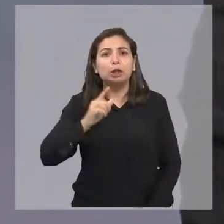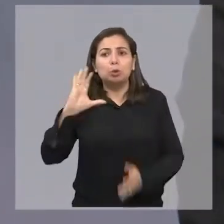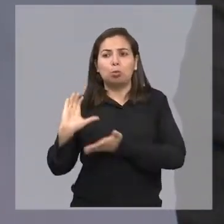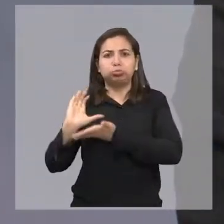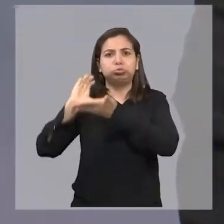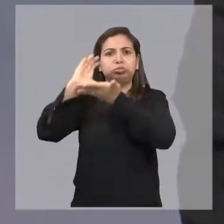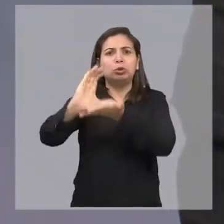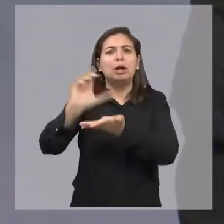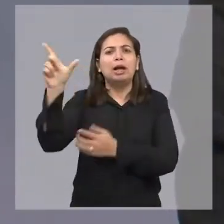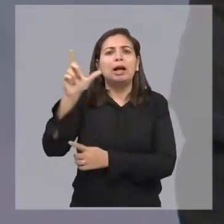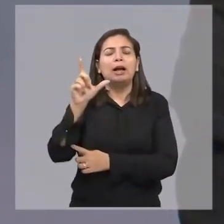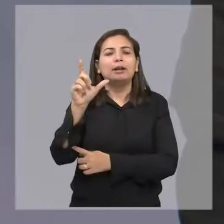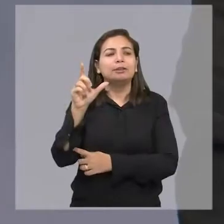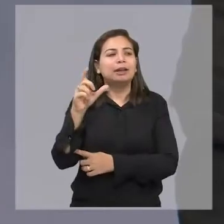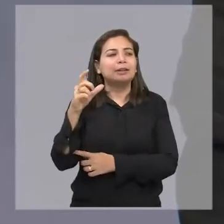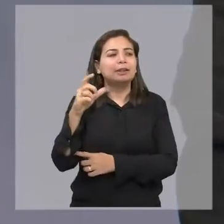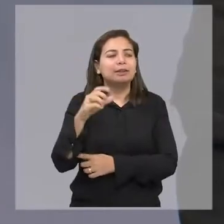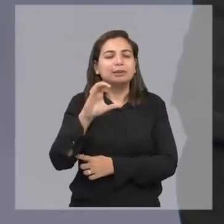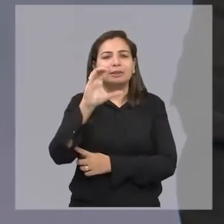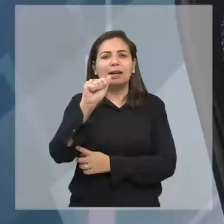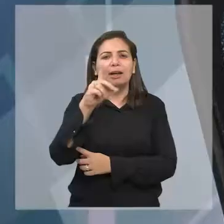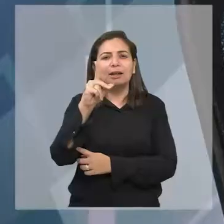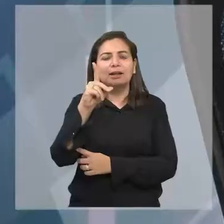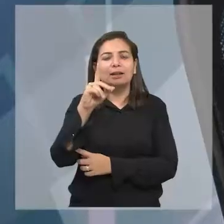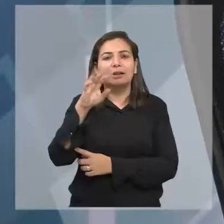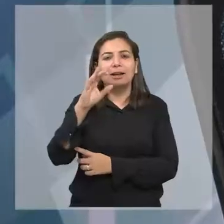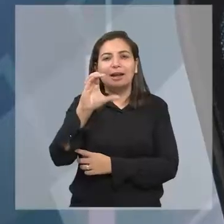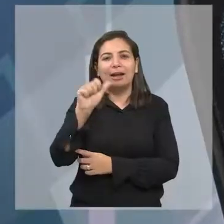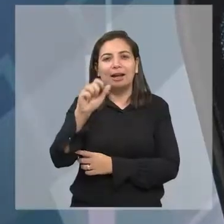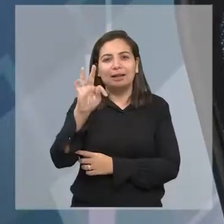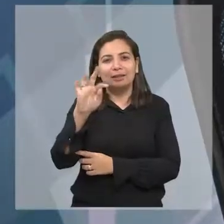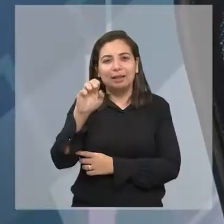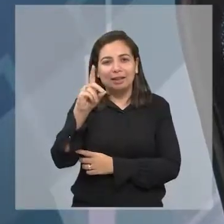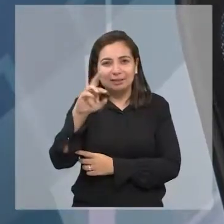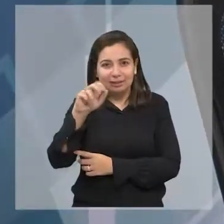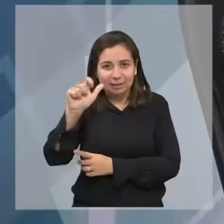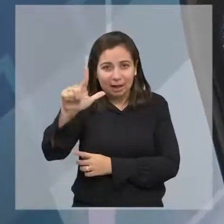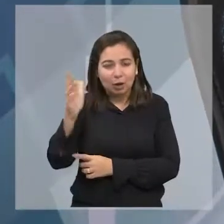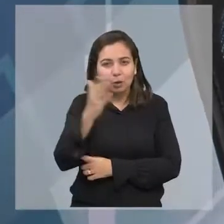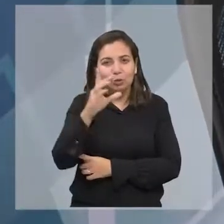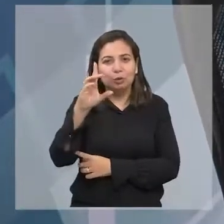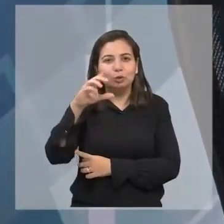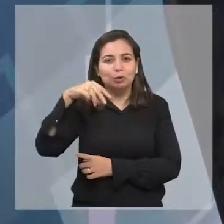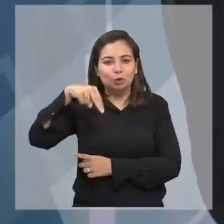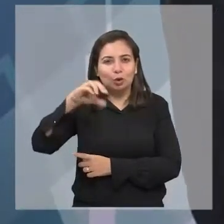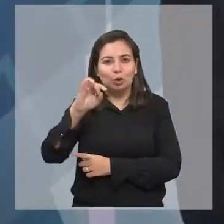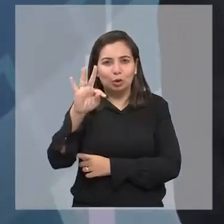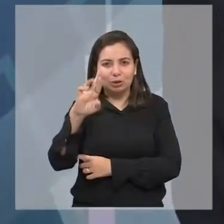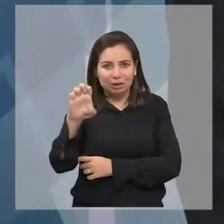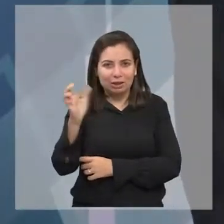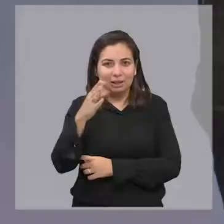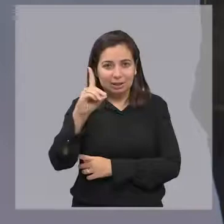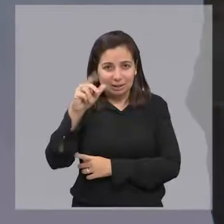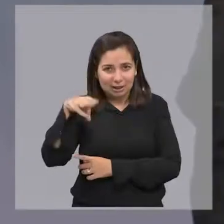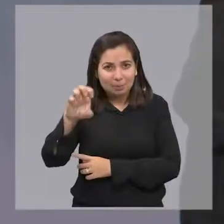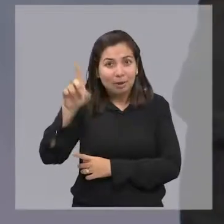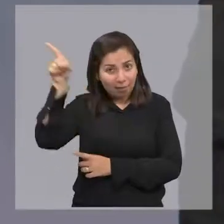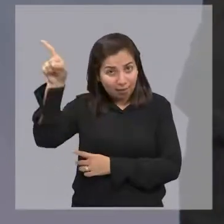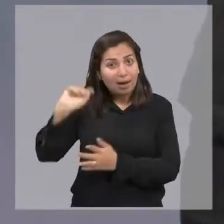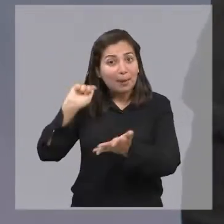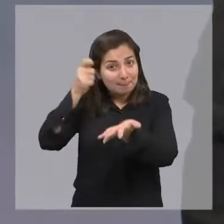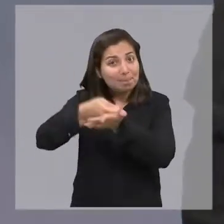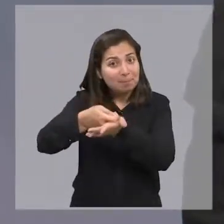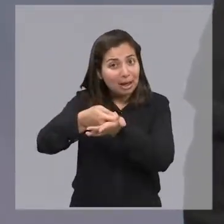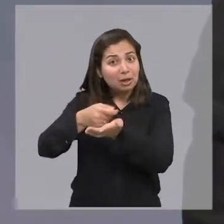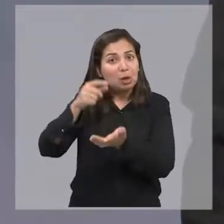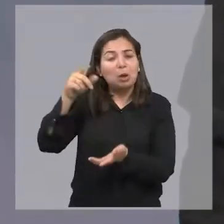dinheiro da UFRJ, o reitor, em vez de... O próprio presidente disse o que era. Não sei quem é o presidente. Queimou. Pegou fogo. Não tem mais o que fazer. Não, o